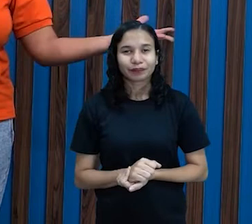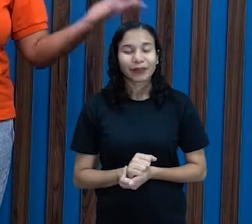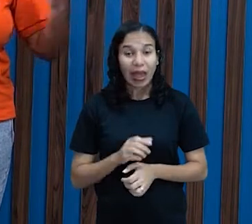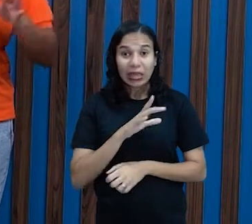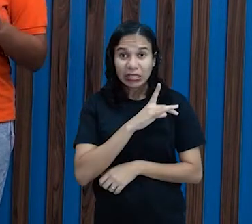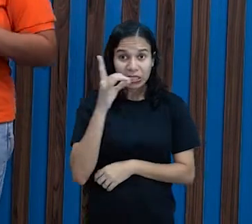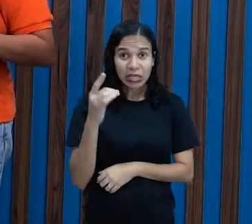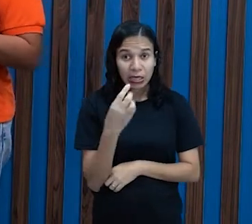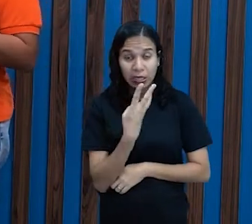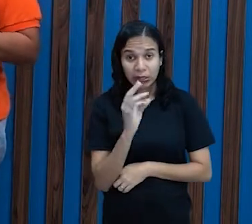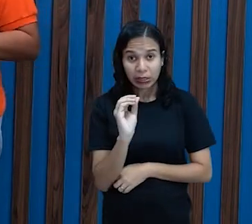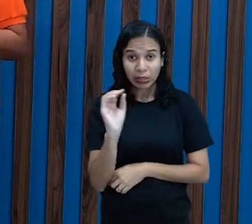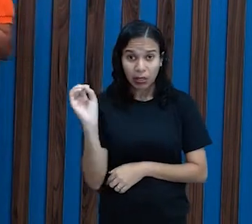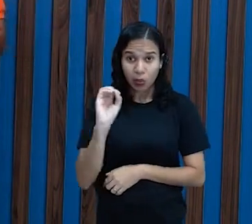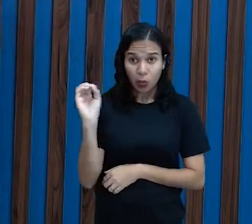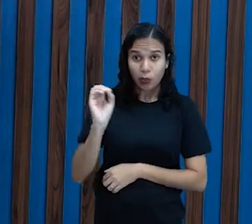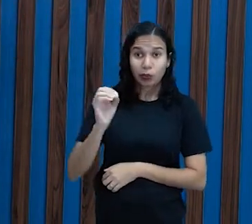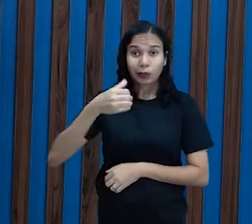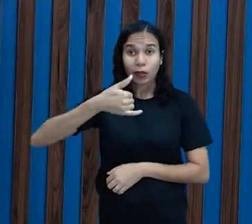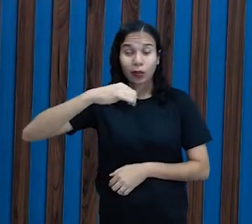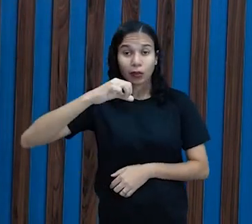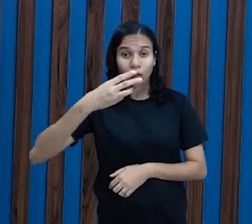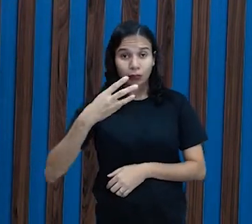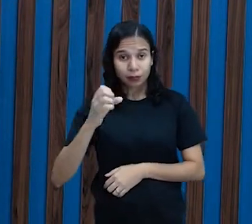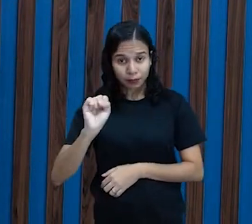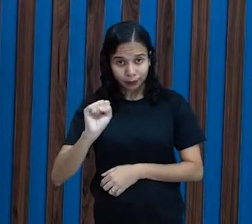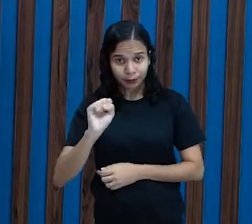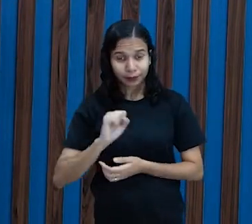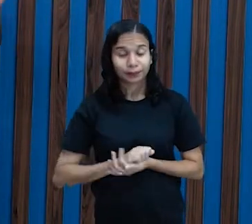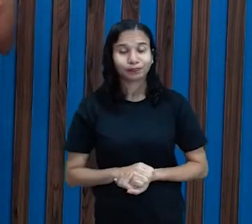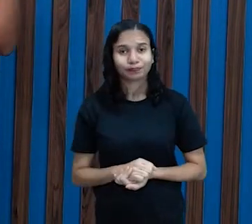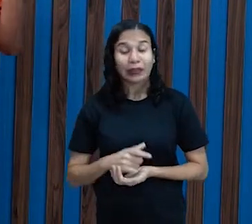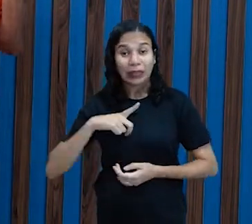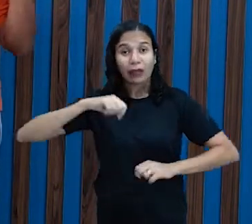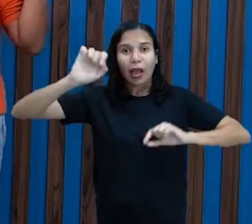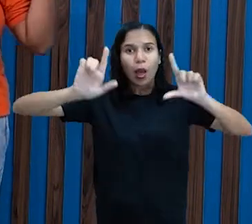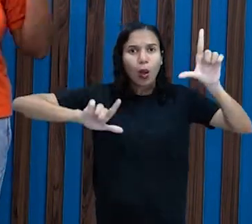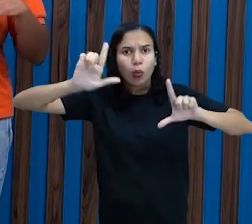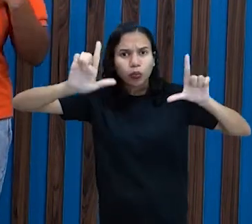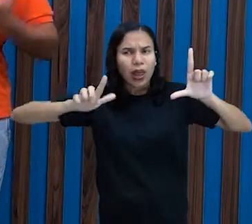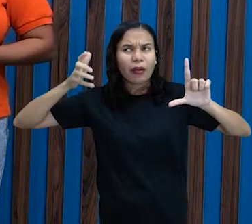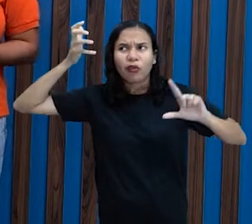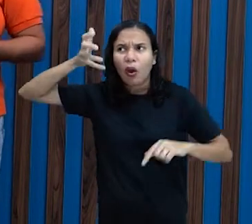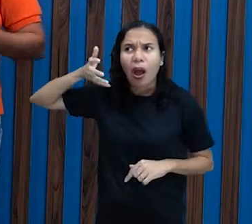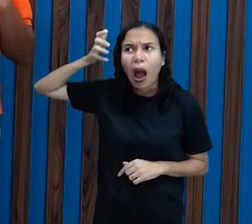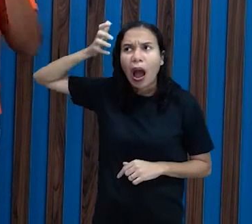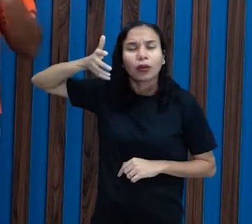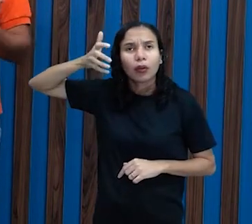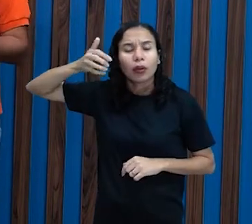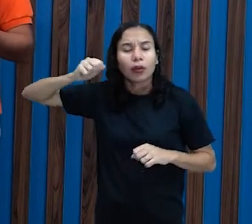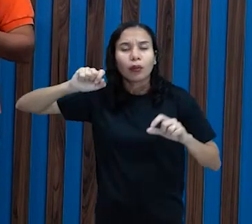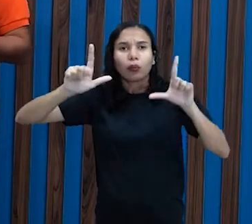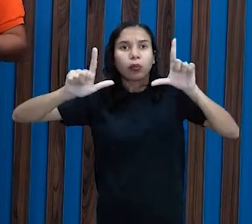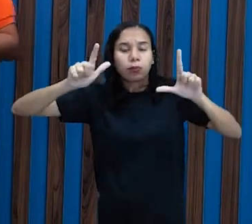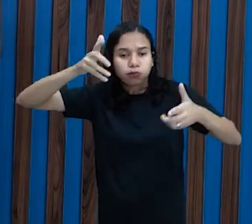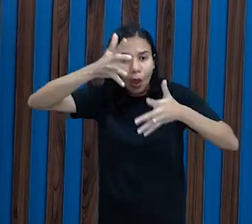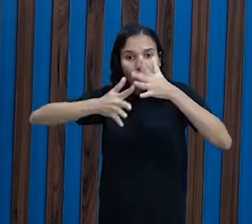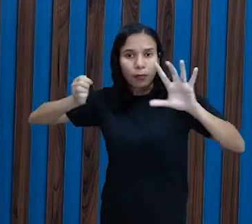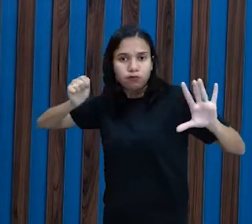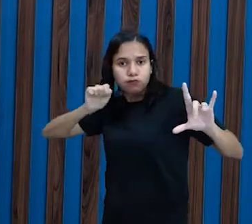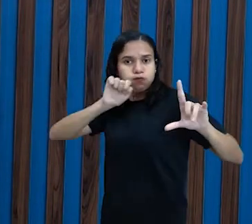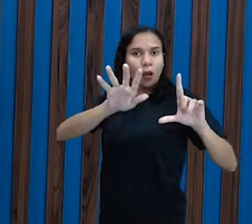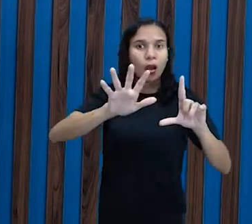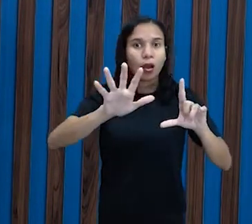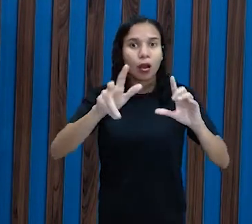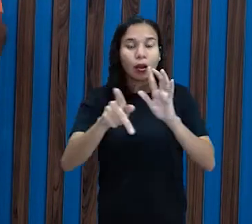esse dia, né, 30 de outubro de 1938, a programação dos rádios ela foi sendo interrompida